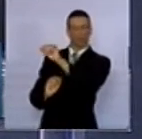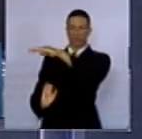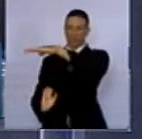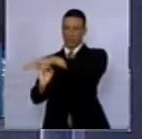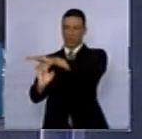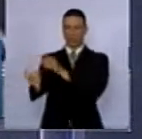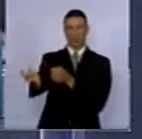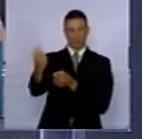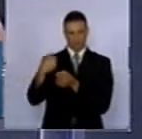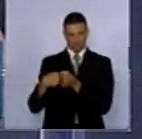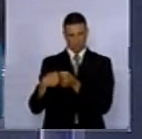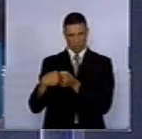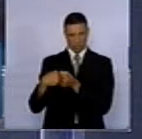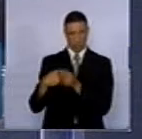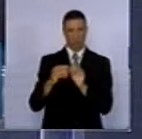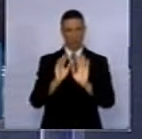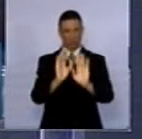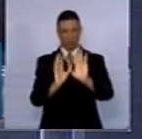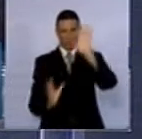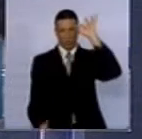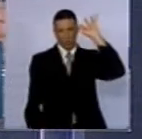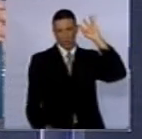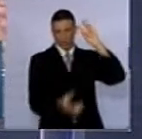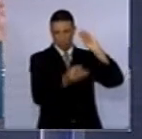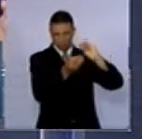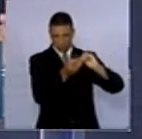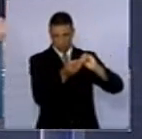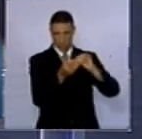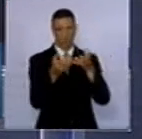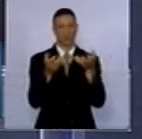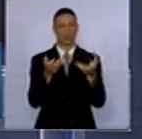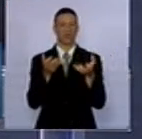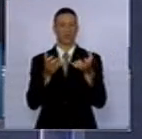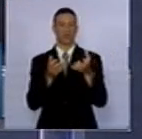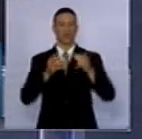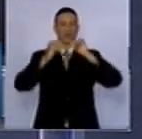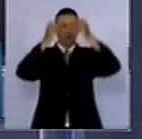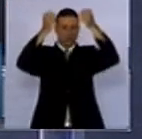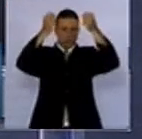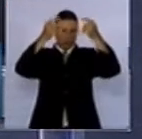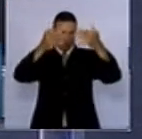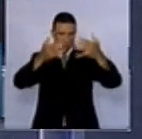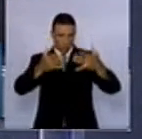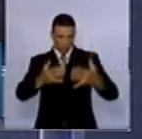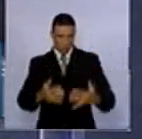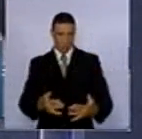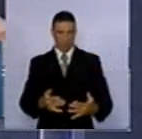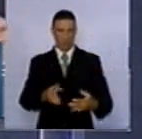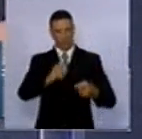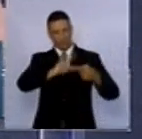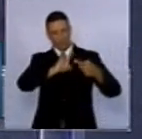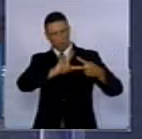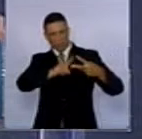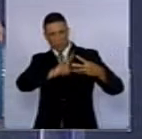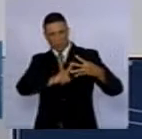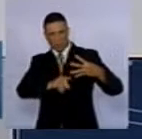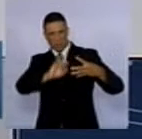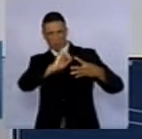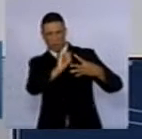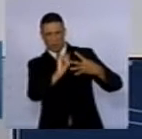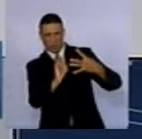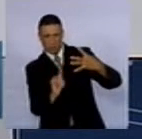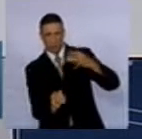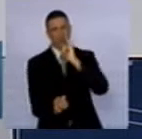adins queria para finalizar relatar algumas coisas tá certo que efetivamente aconteceram pós